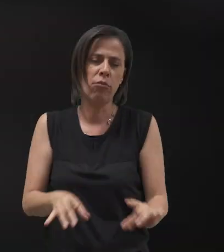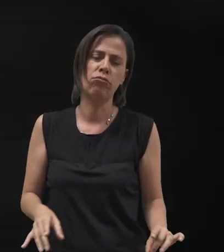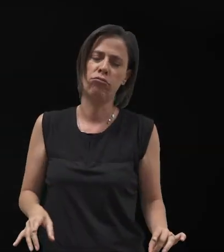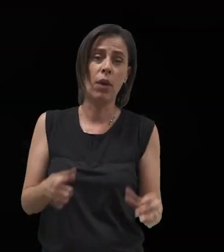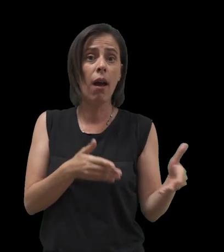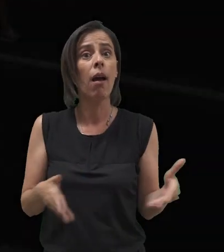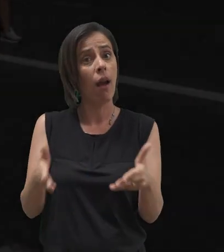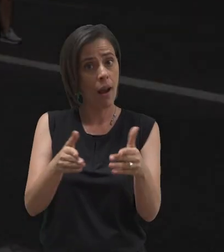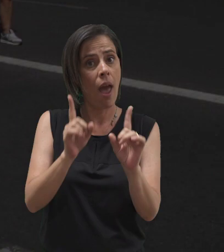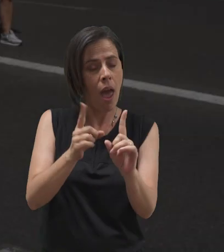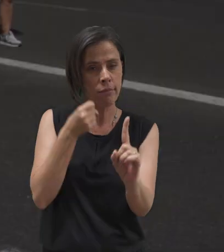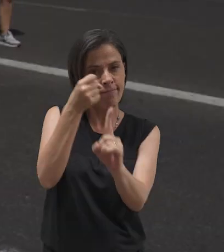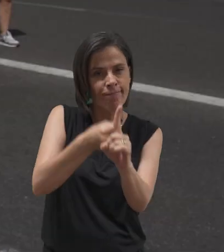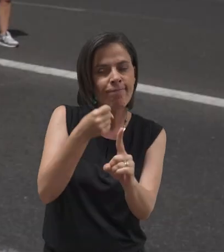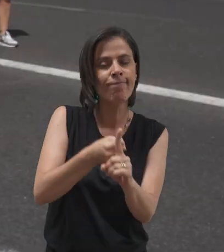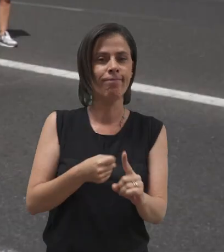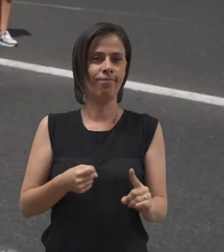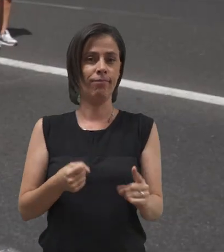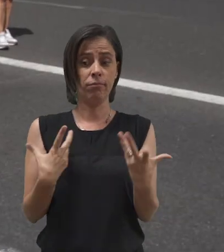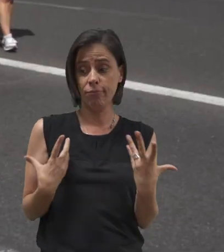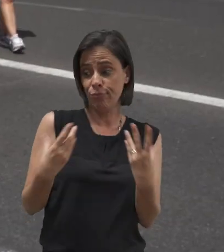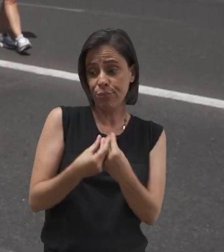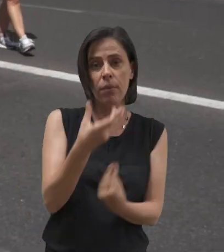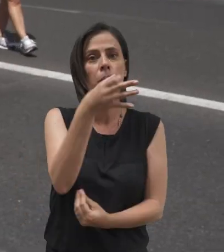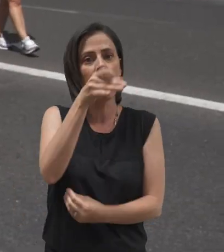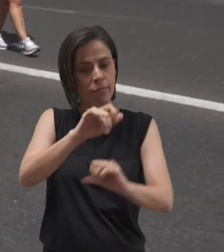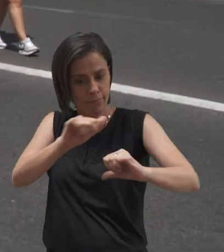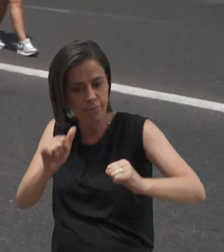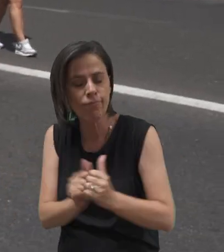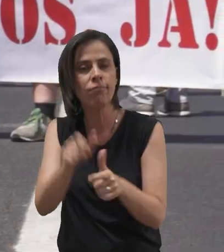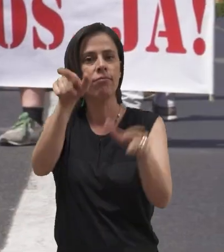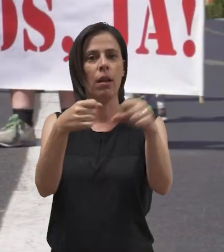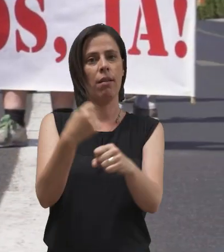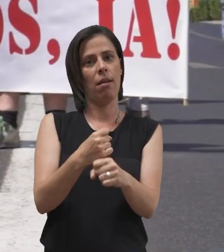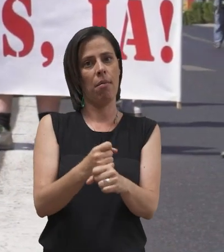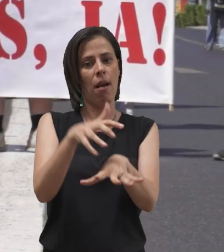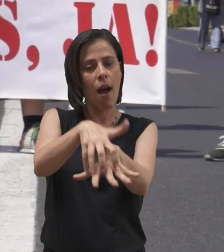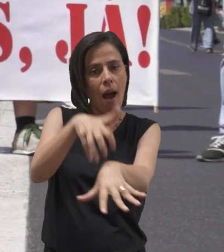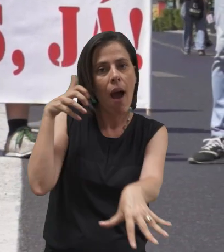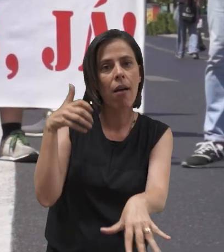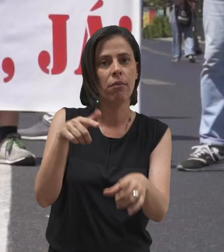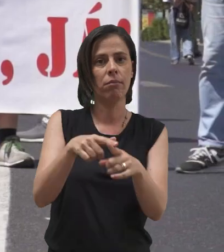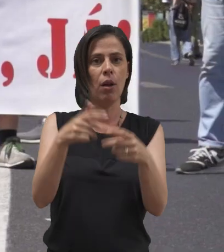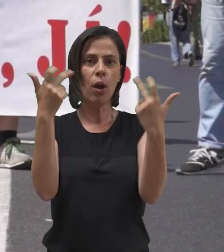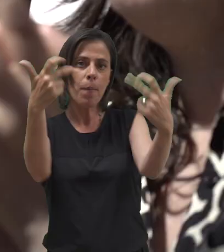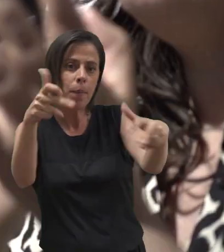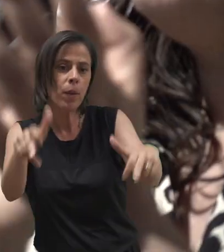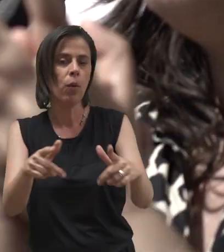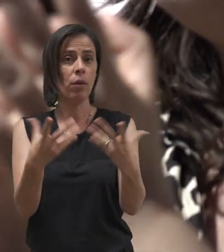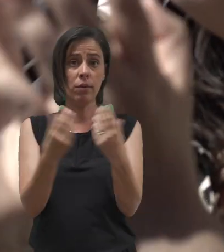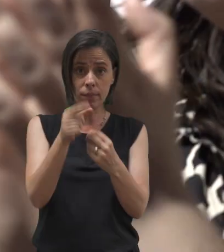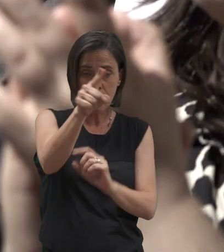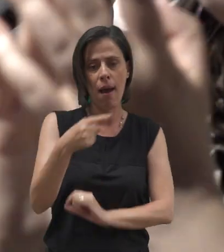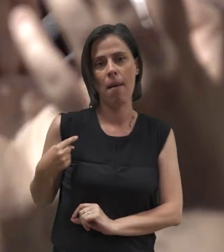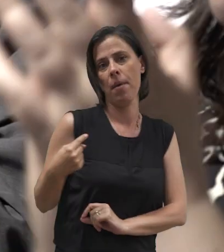O caminho é o da luta. Com o PCP ao lado de quem trabalha. Na Assembleia e na rua, contigo